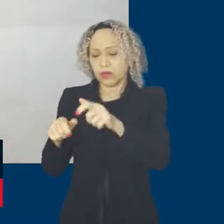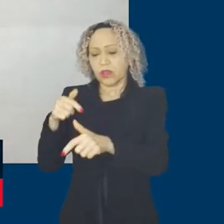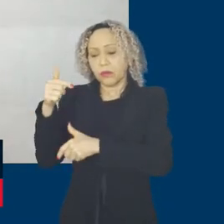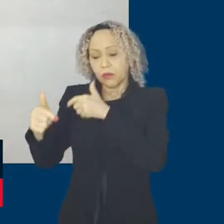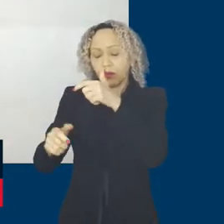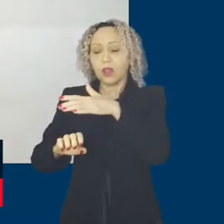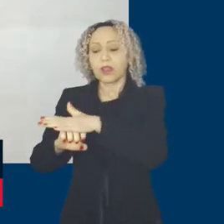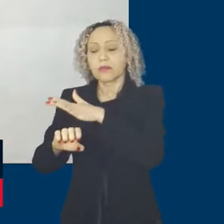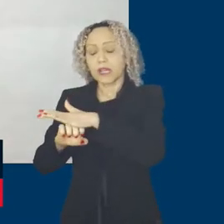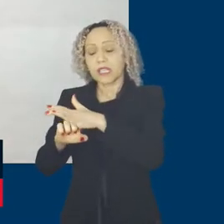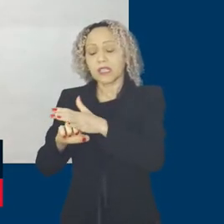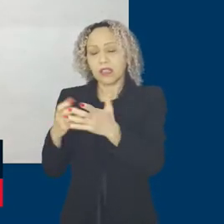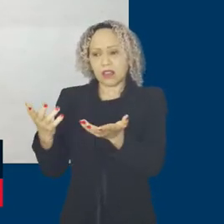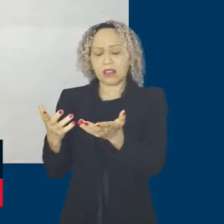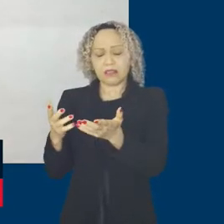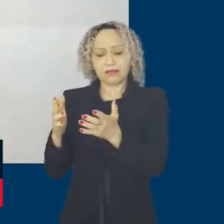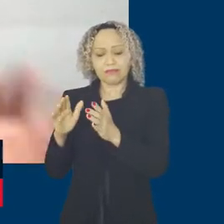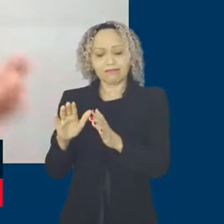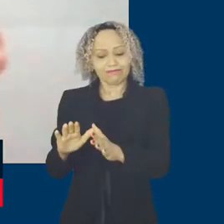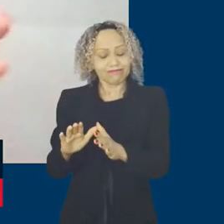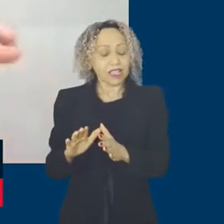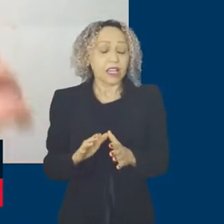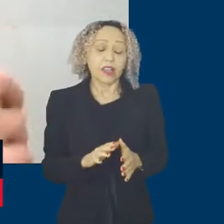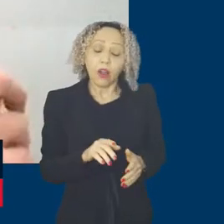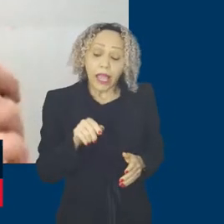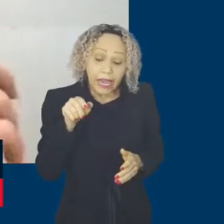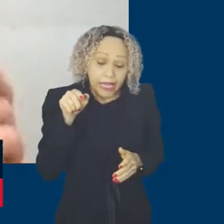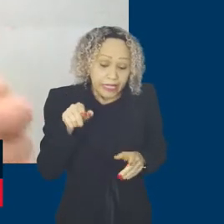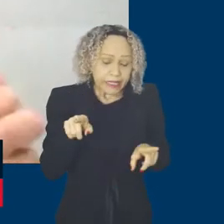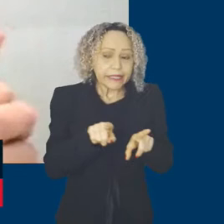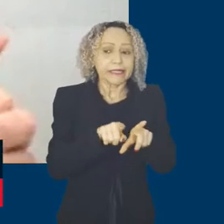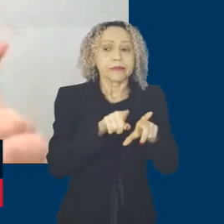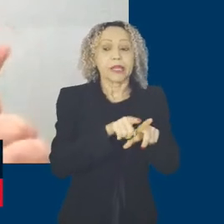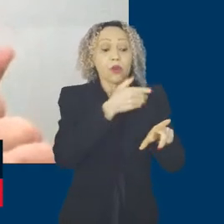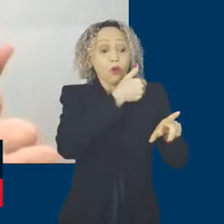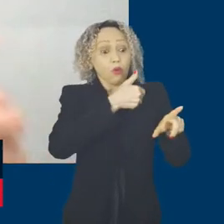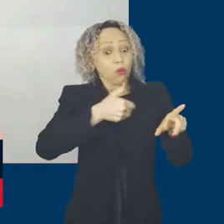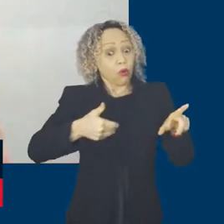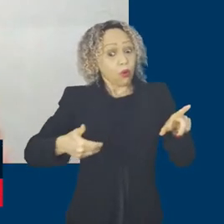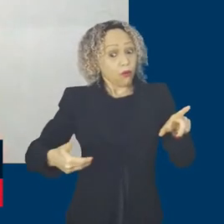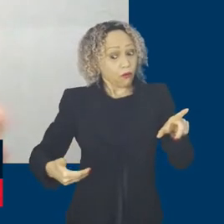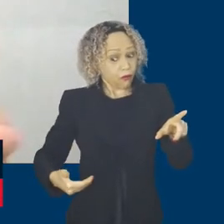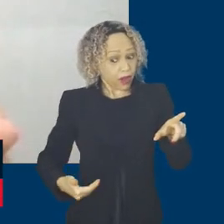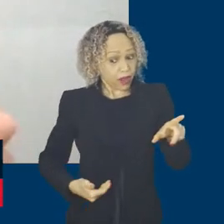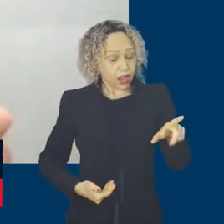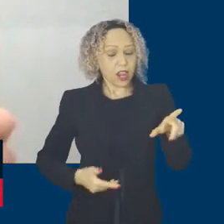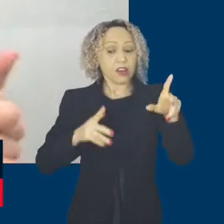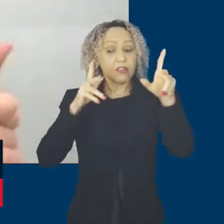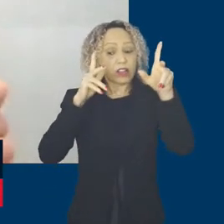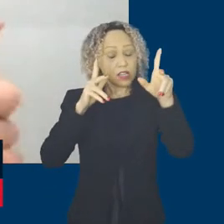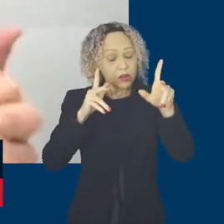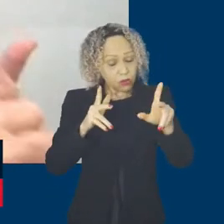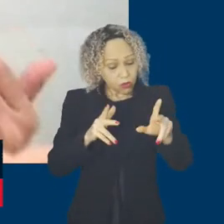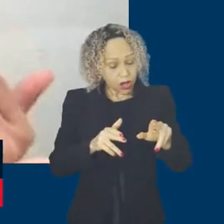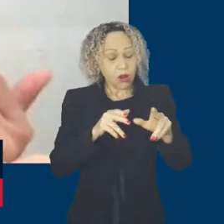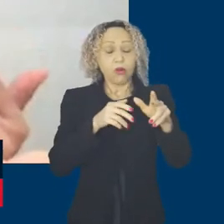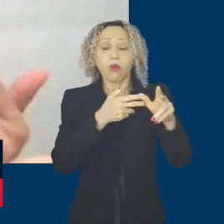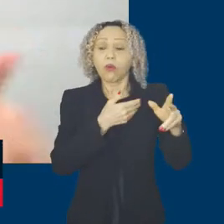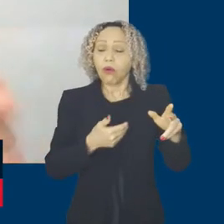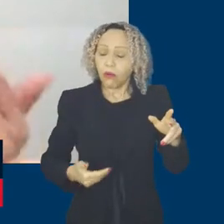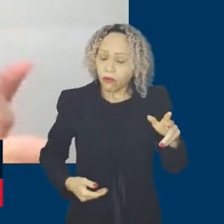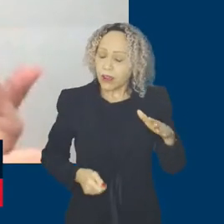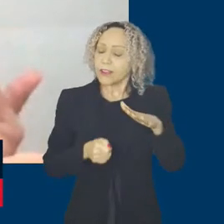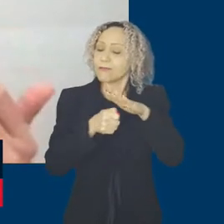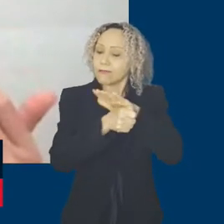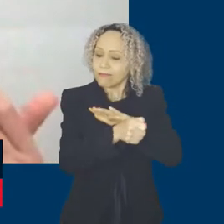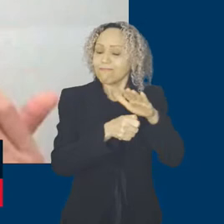grande promotor desse modelo. Né? Então, a gente teve investimentos gigantescos feitos pela Embrapa ao longo de toda a